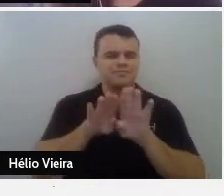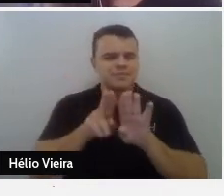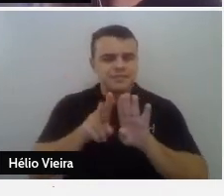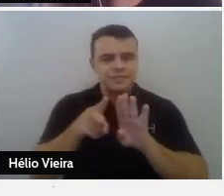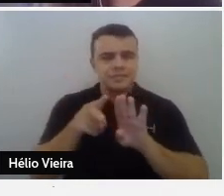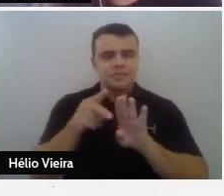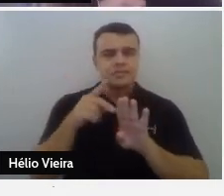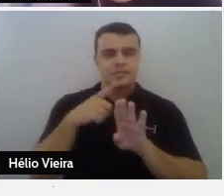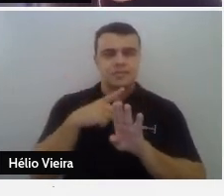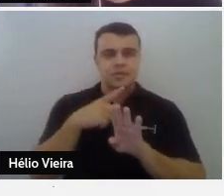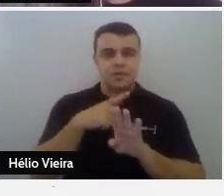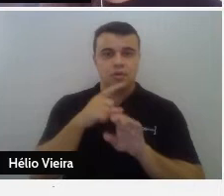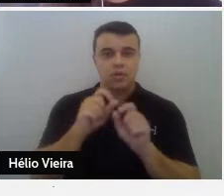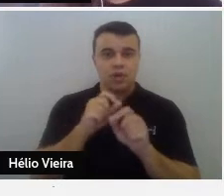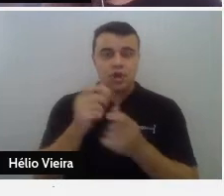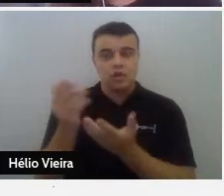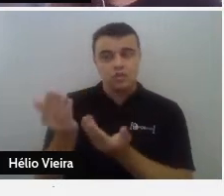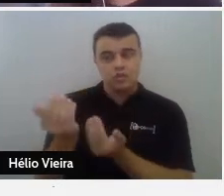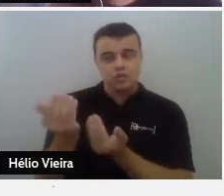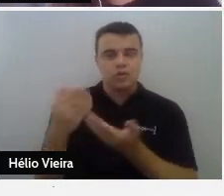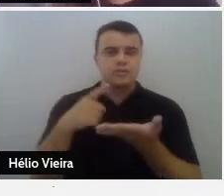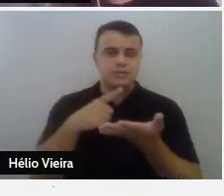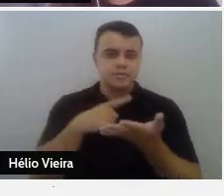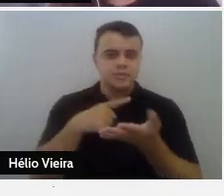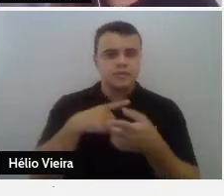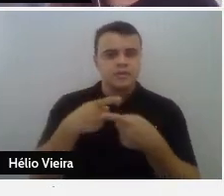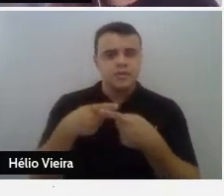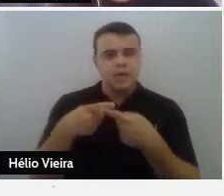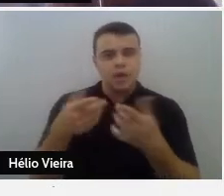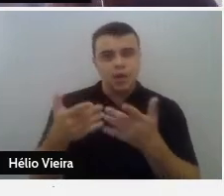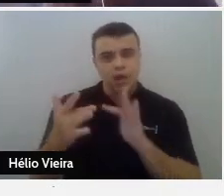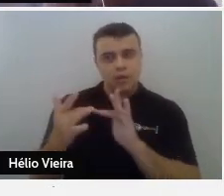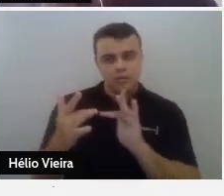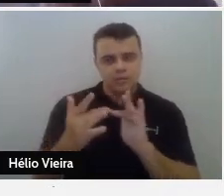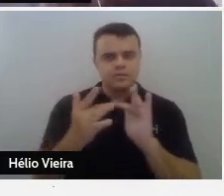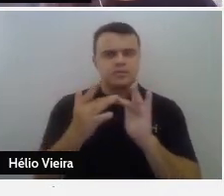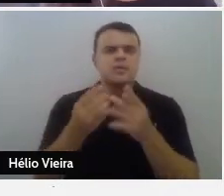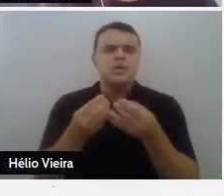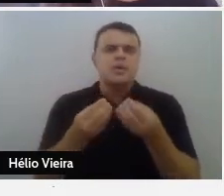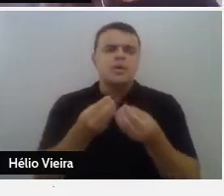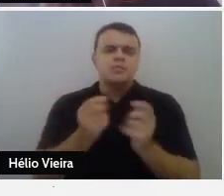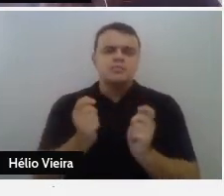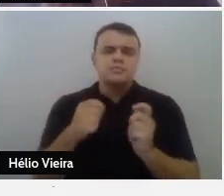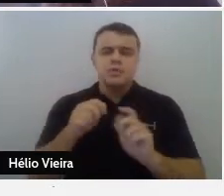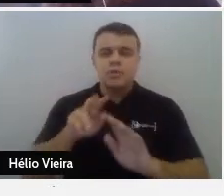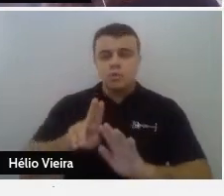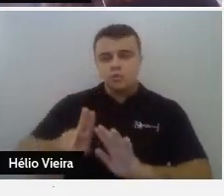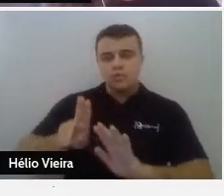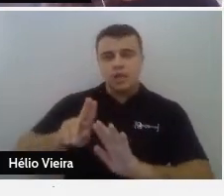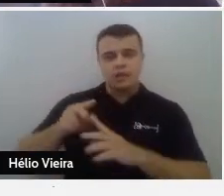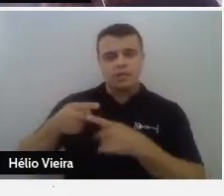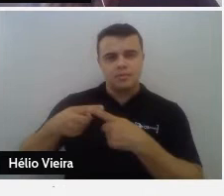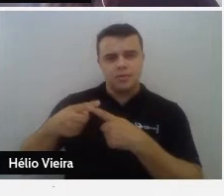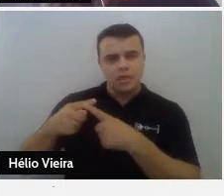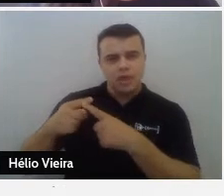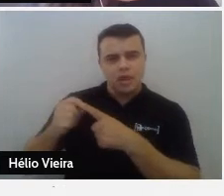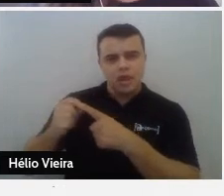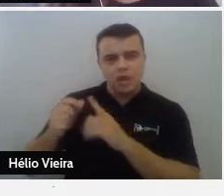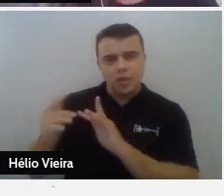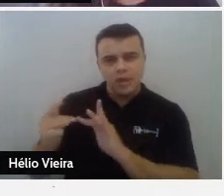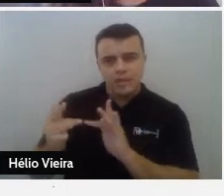todo os jovens, né? Eles estão conectados. E como que a gente pode usar dessa